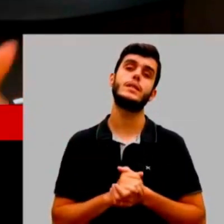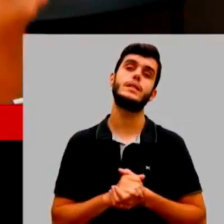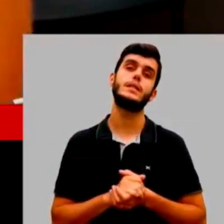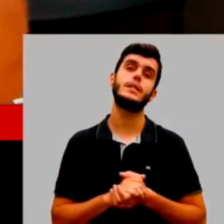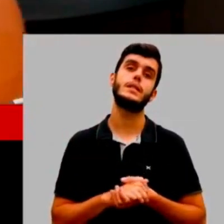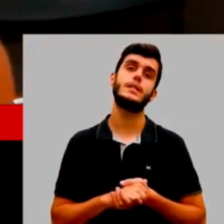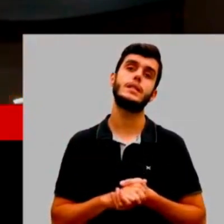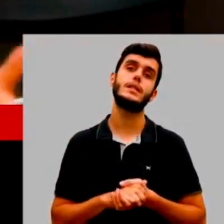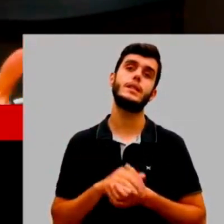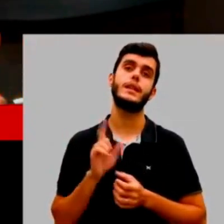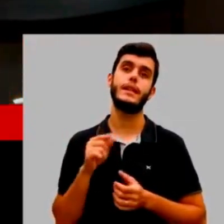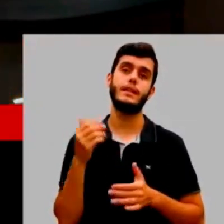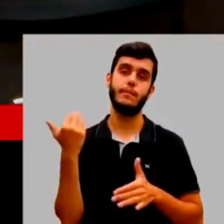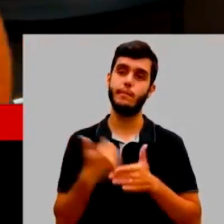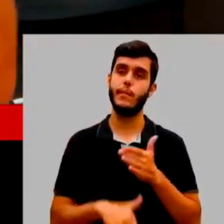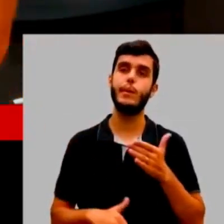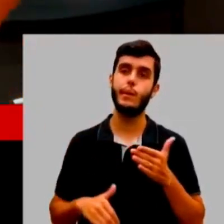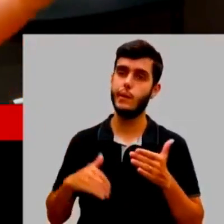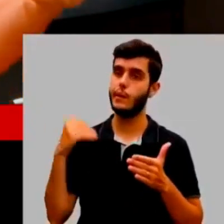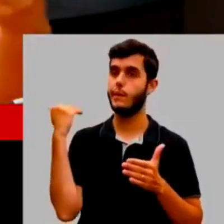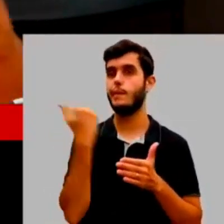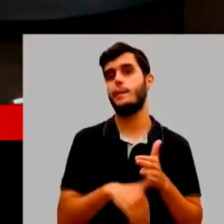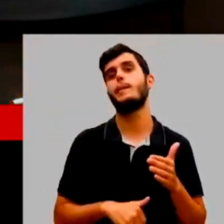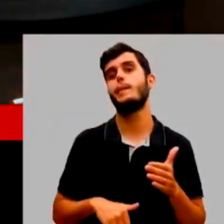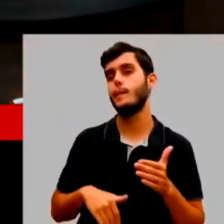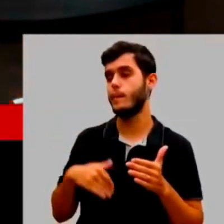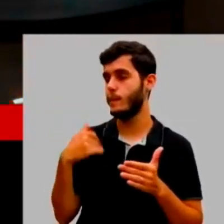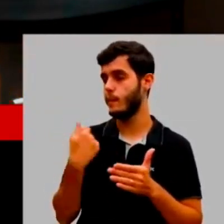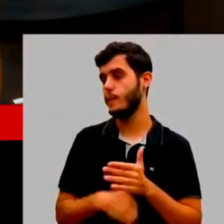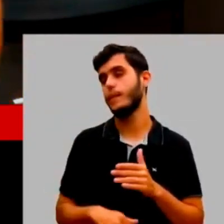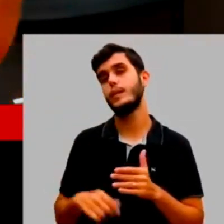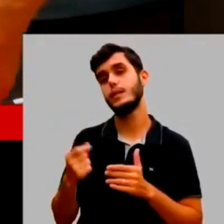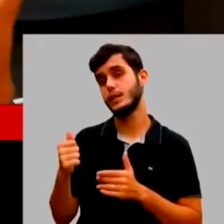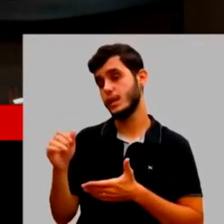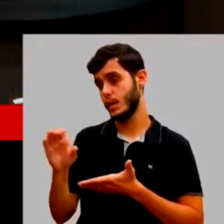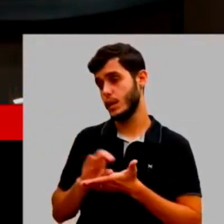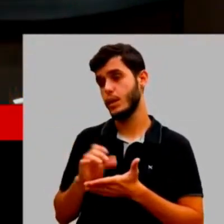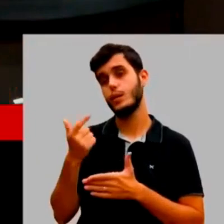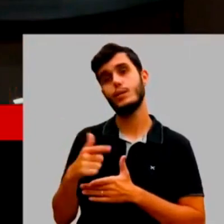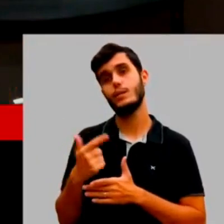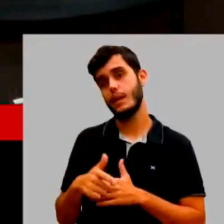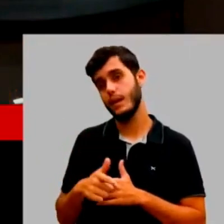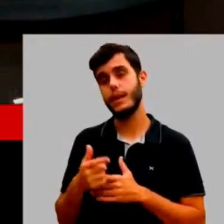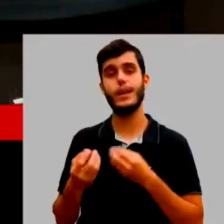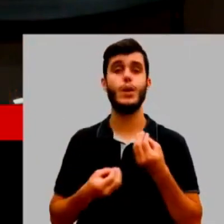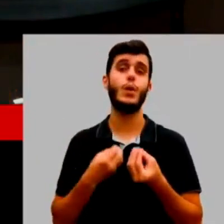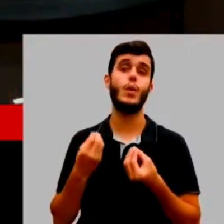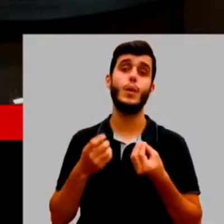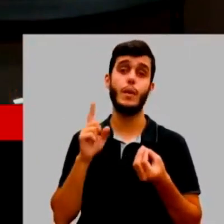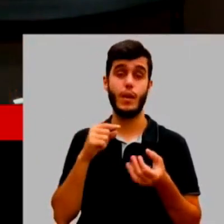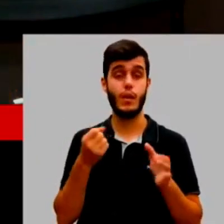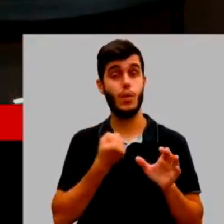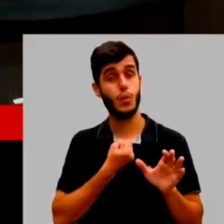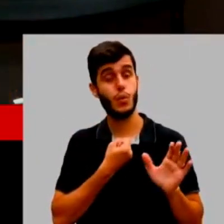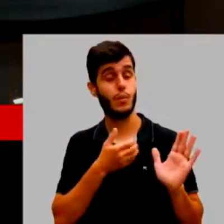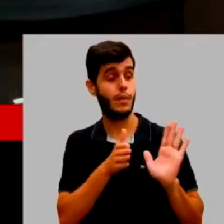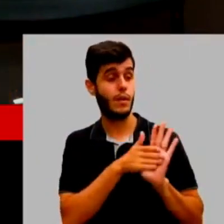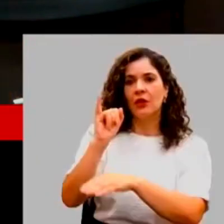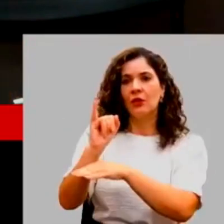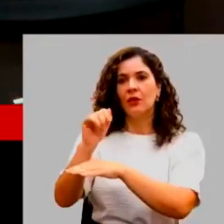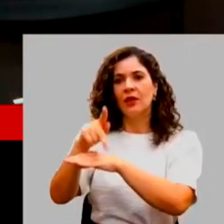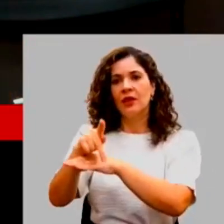o desconto não tem mais jeito tá falido aconteceu isso aconteceu aquilo mas olha os números o que que